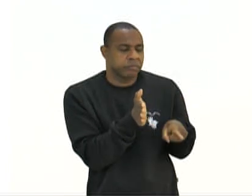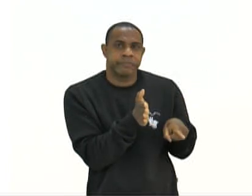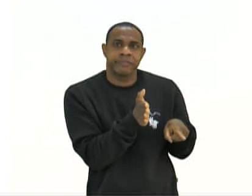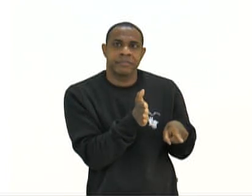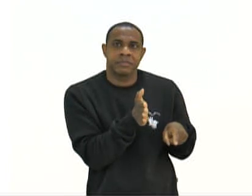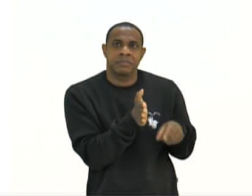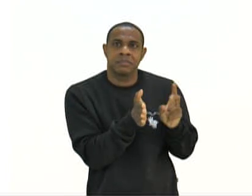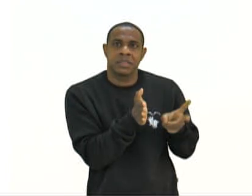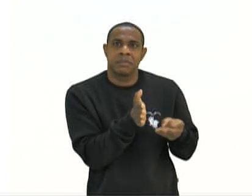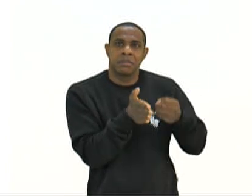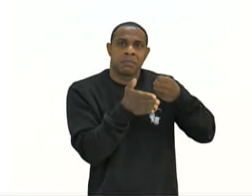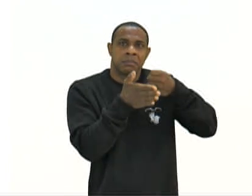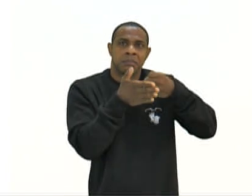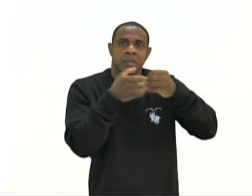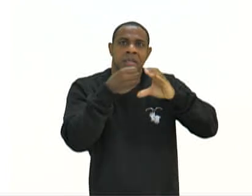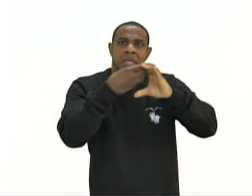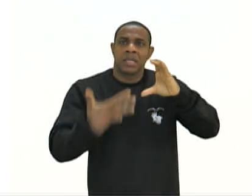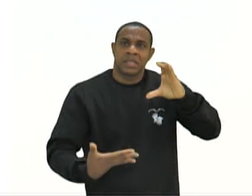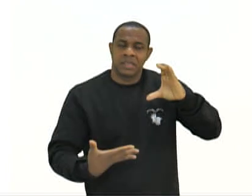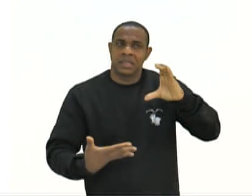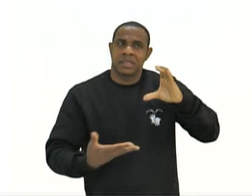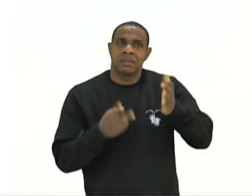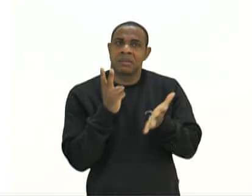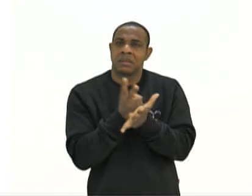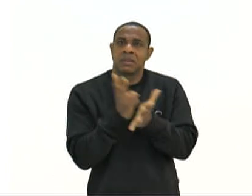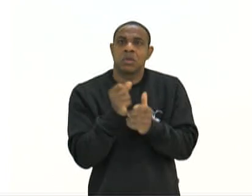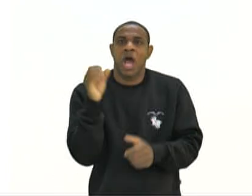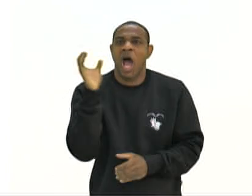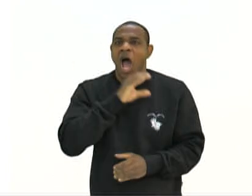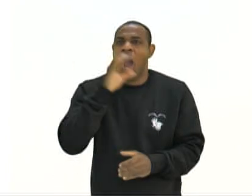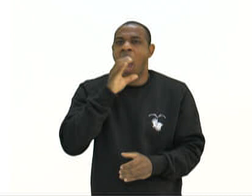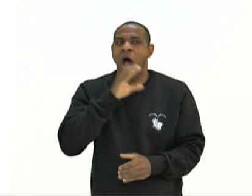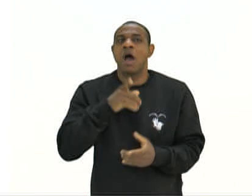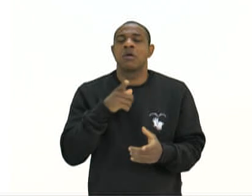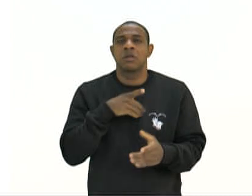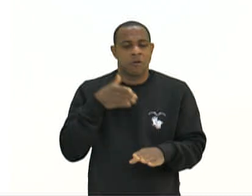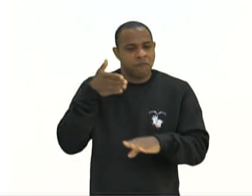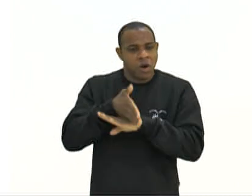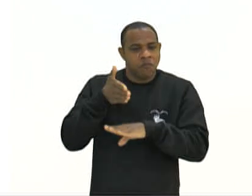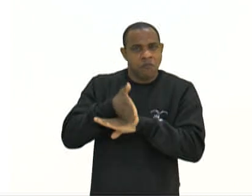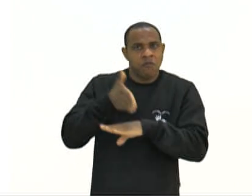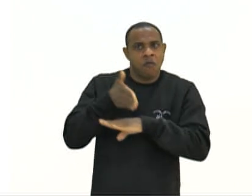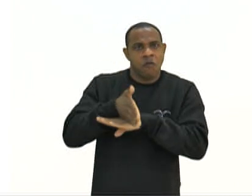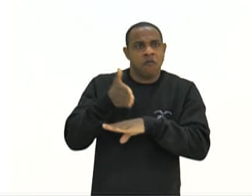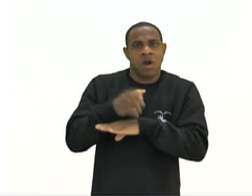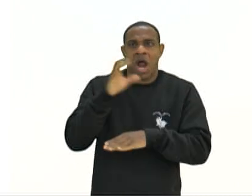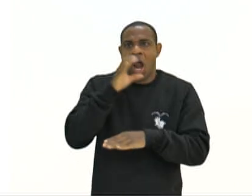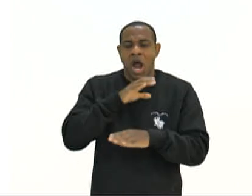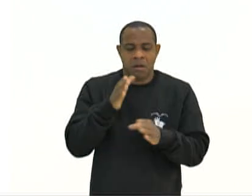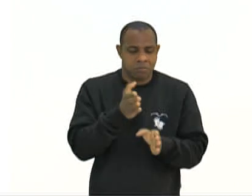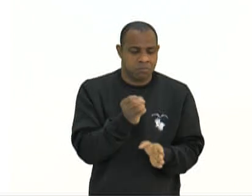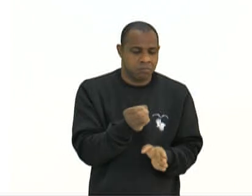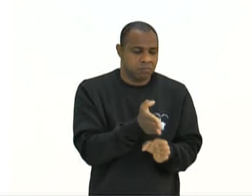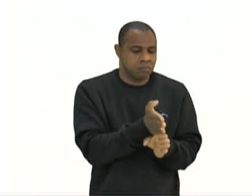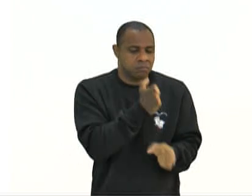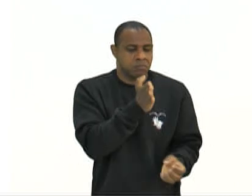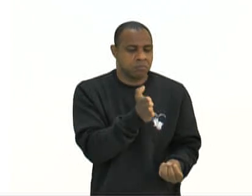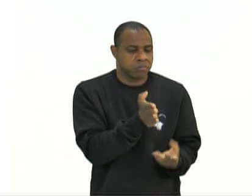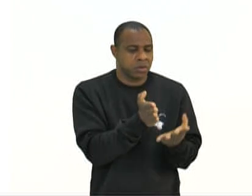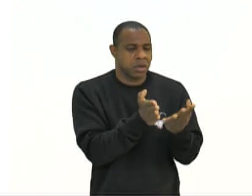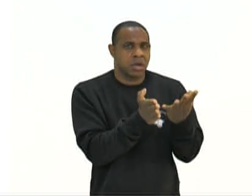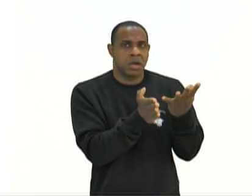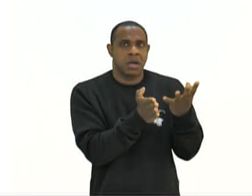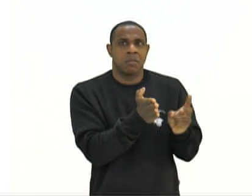do tipo de onda, o módulo da sua velocidade, a frequência e o comprimento de onda